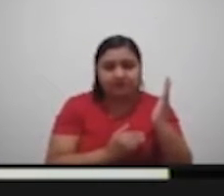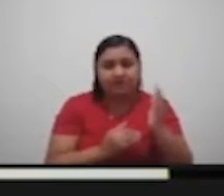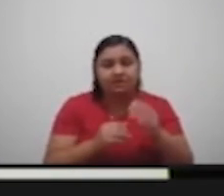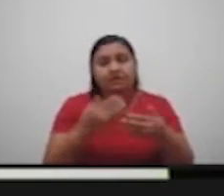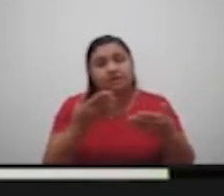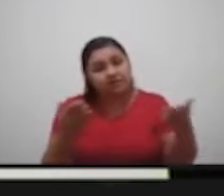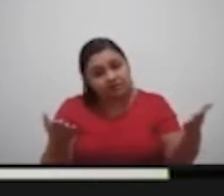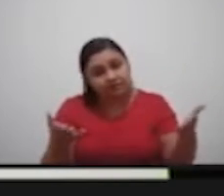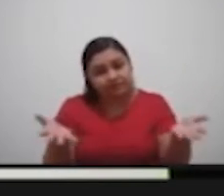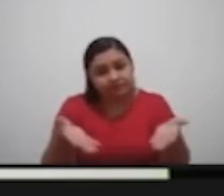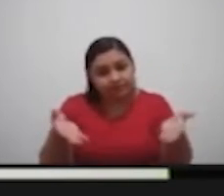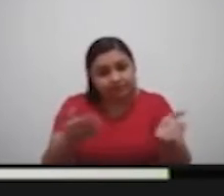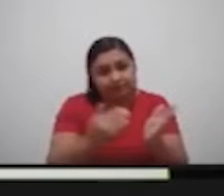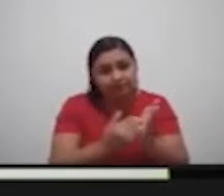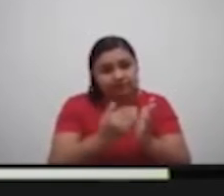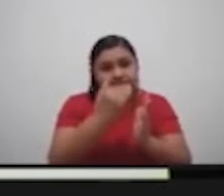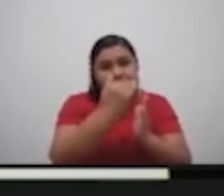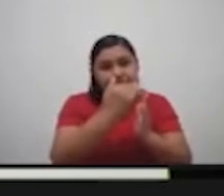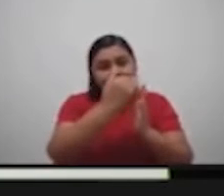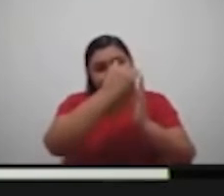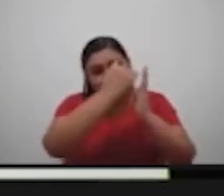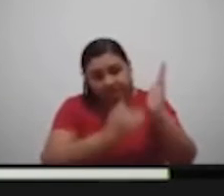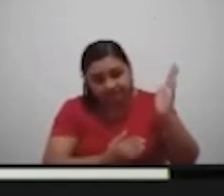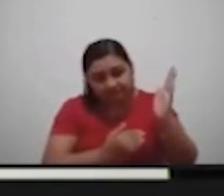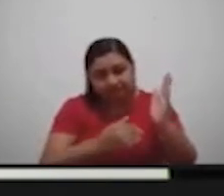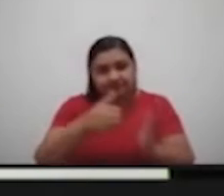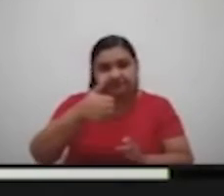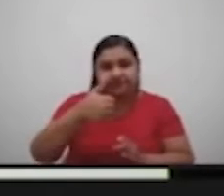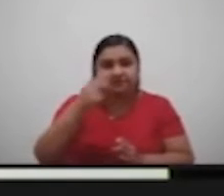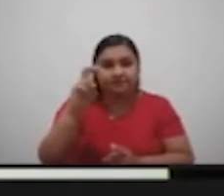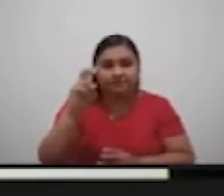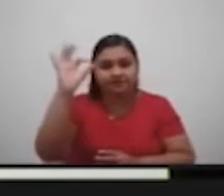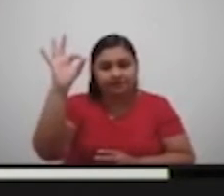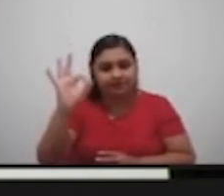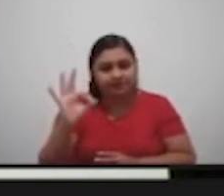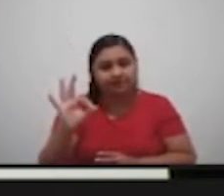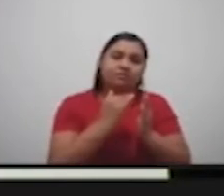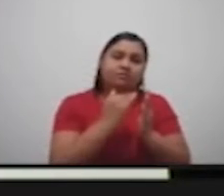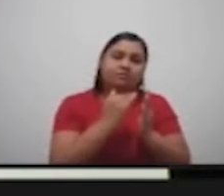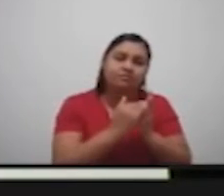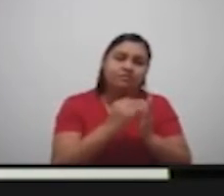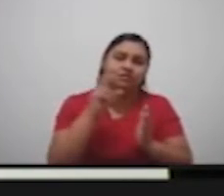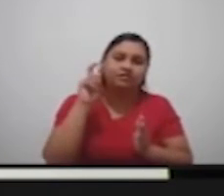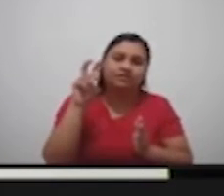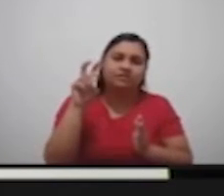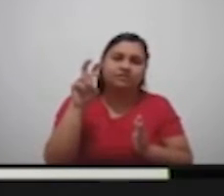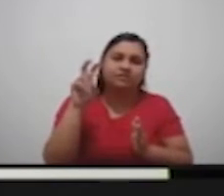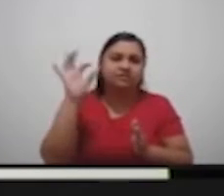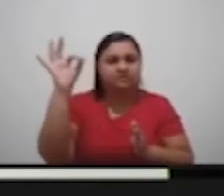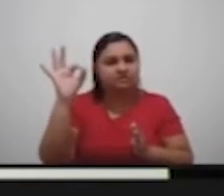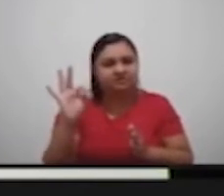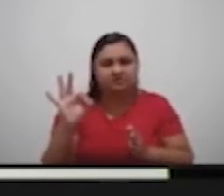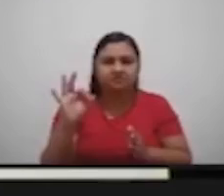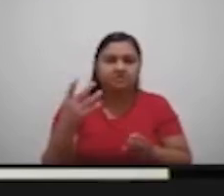cairia aproximadamente 15%. Seria um aumento de tão somente 7%.